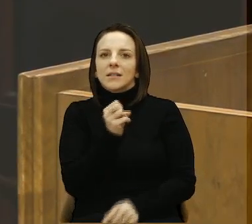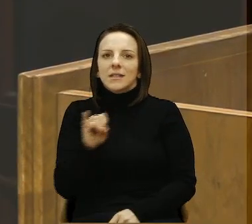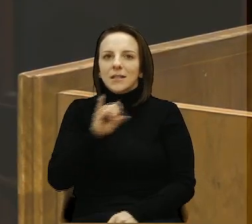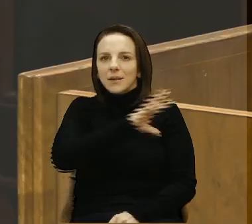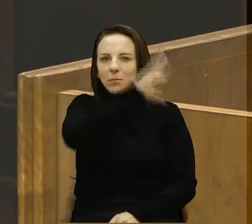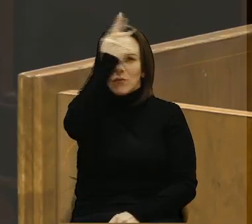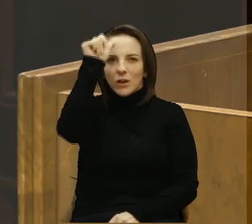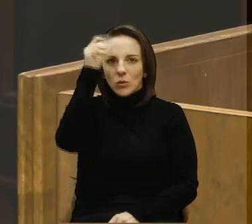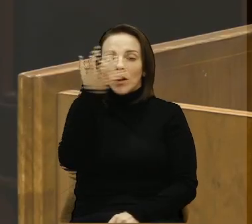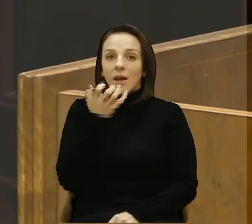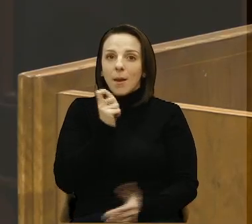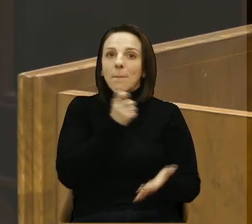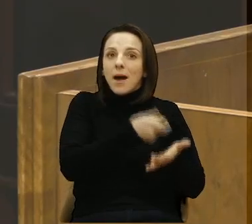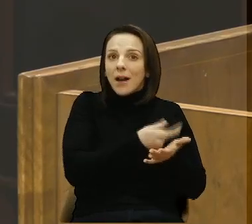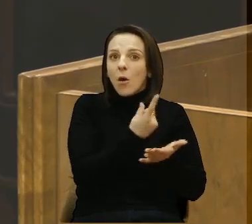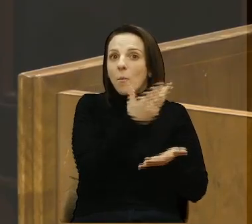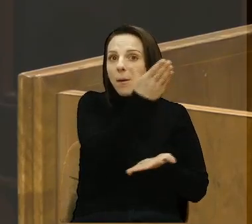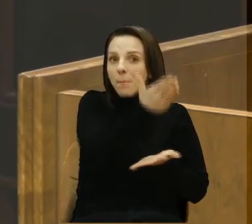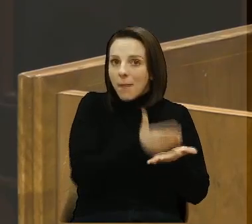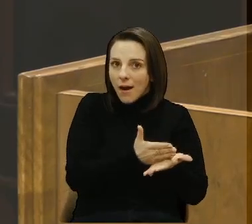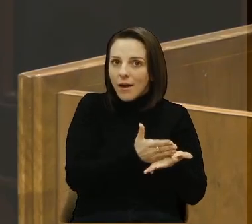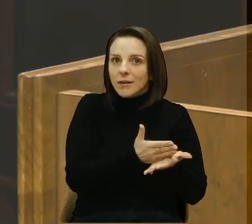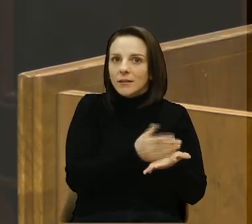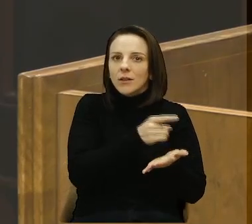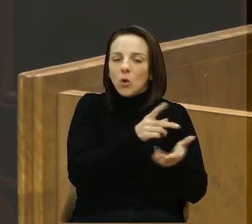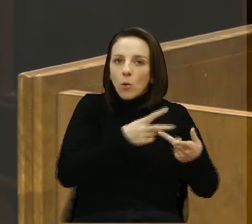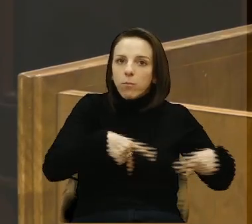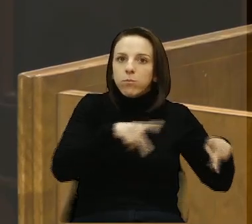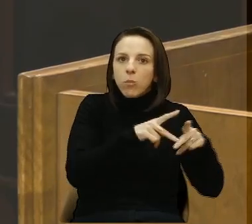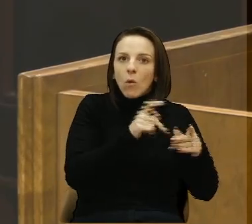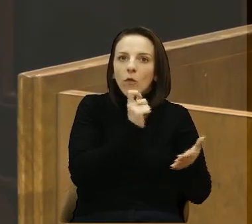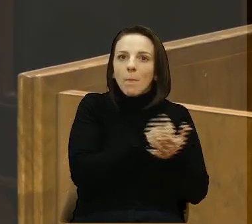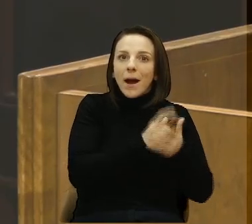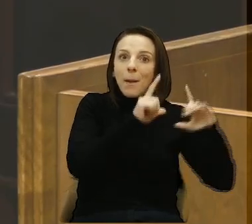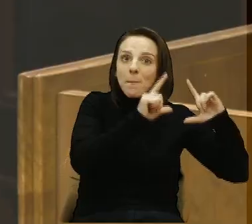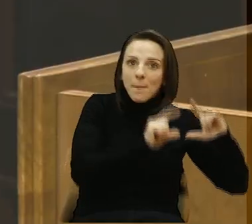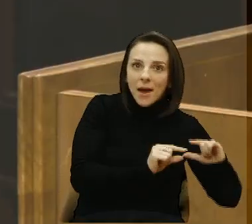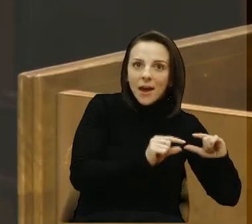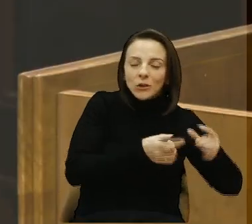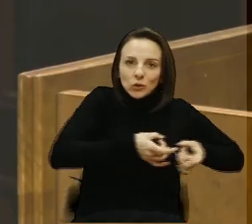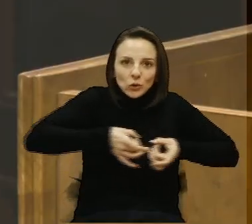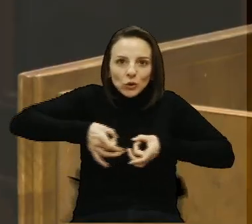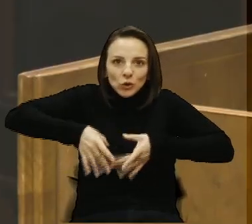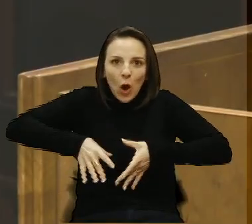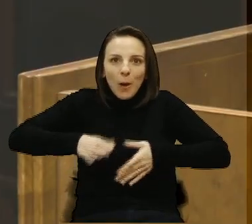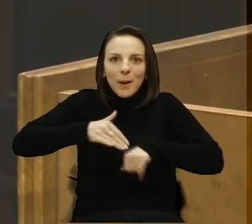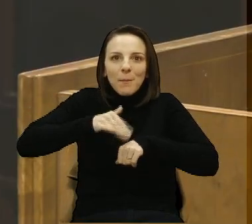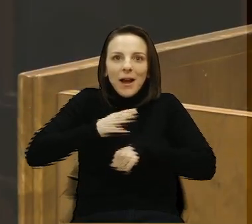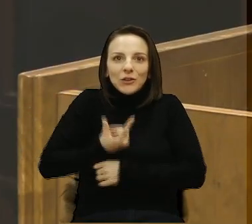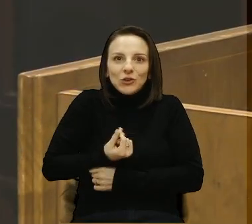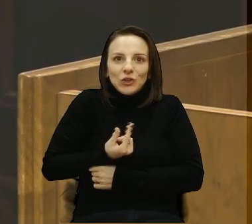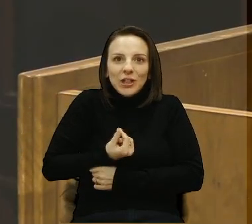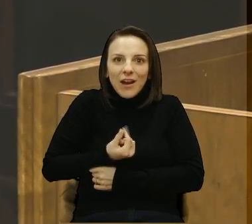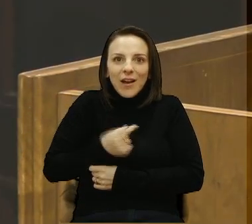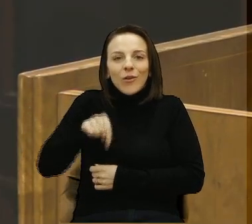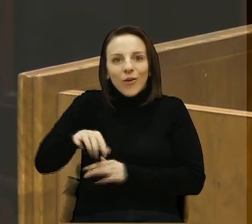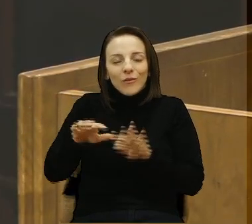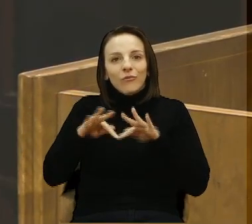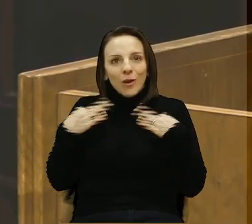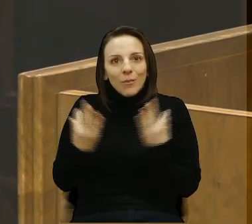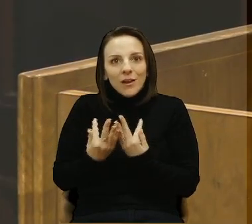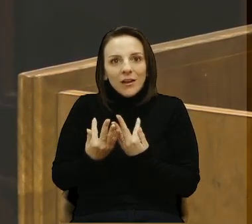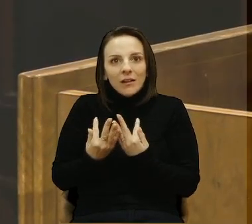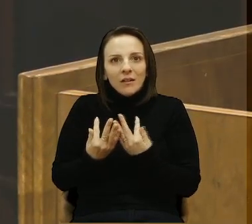que trabalha, para que o povo que trabalha pague menos e sobre mais dinheiro no bolso para o fim do mês na família, a Visate